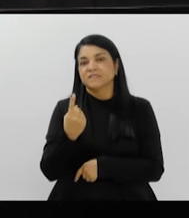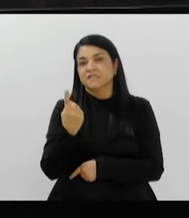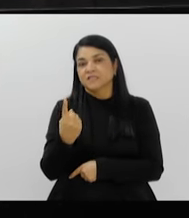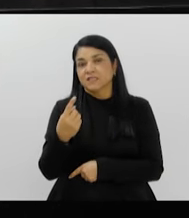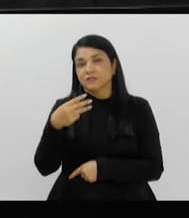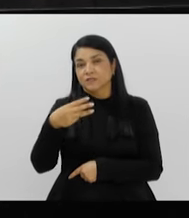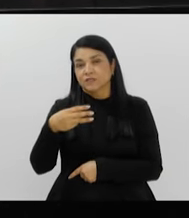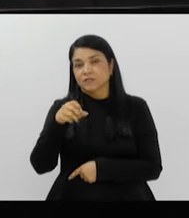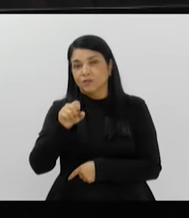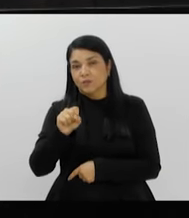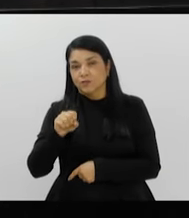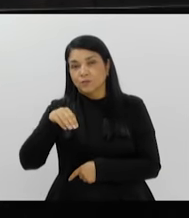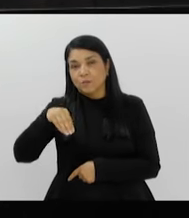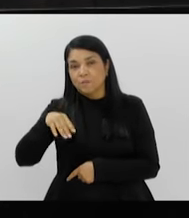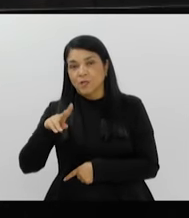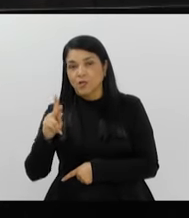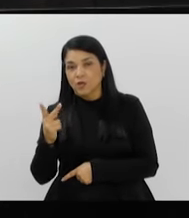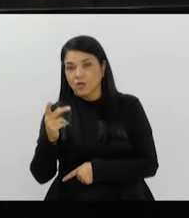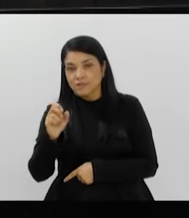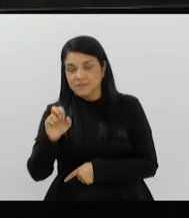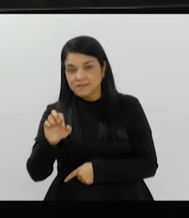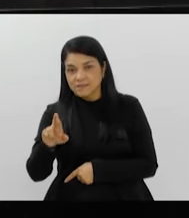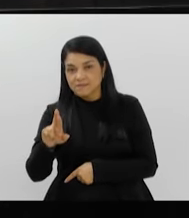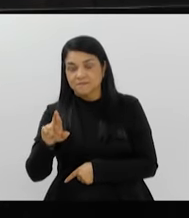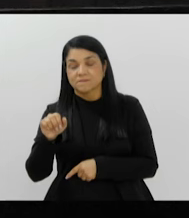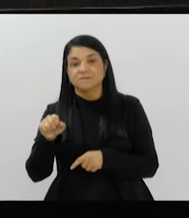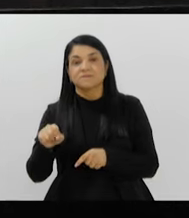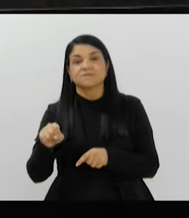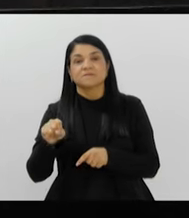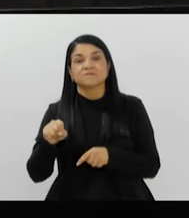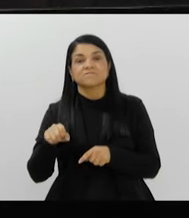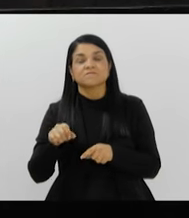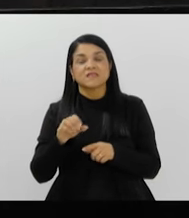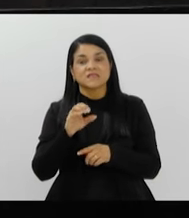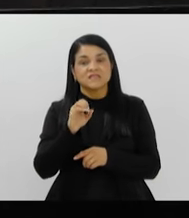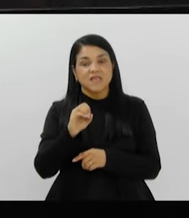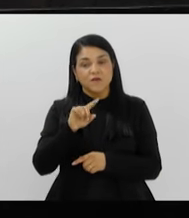milhões, sendo equivalente a apenas